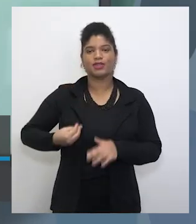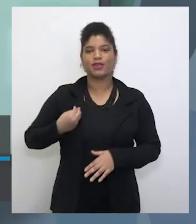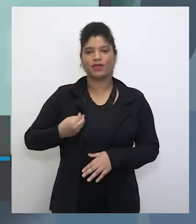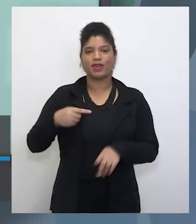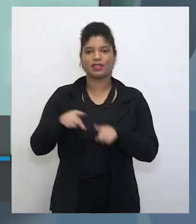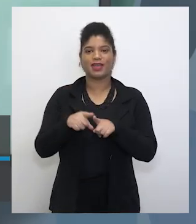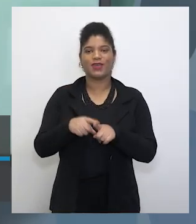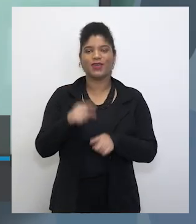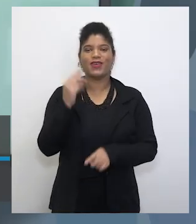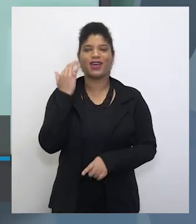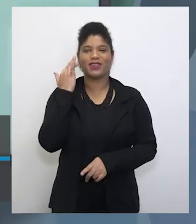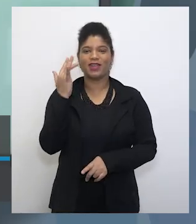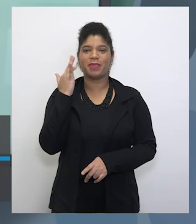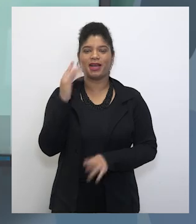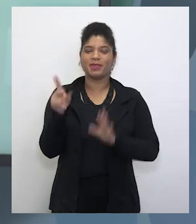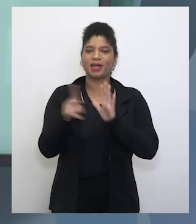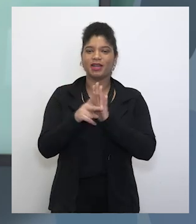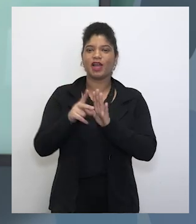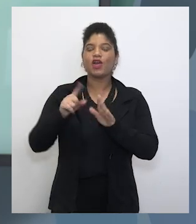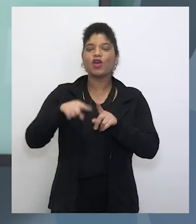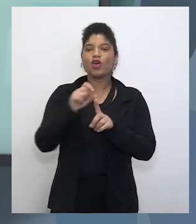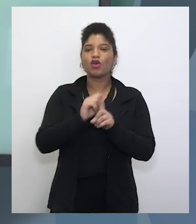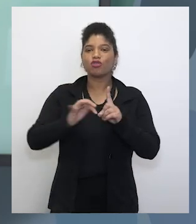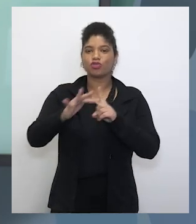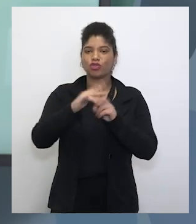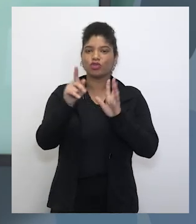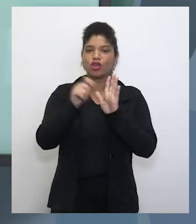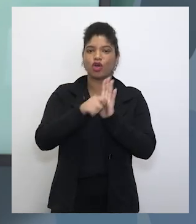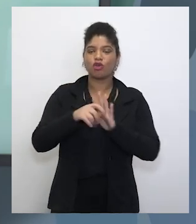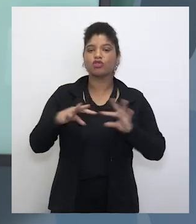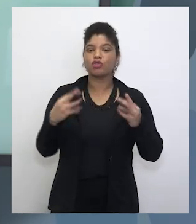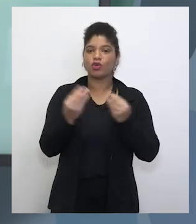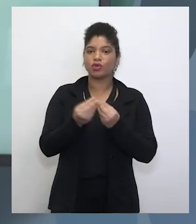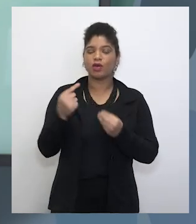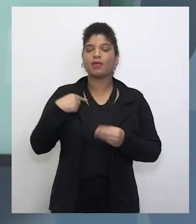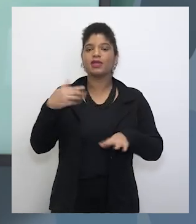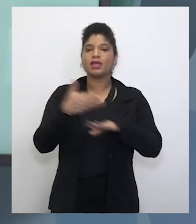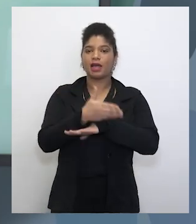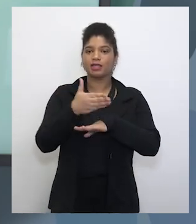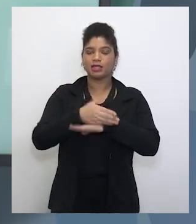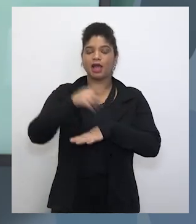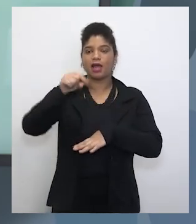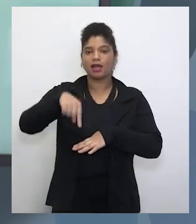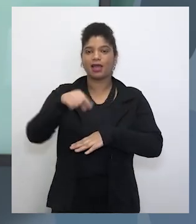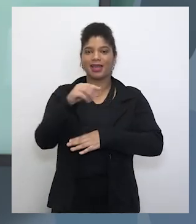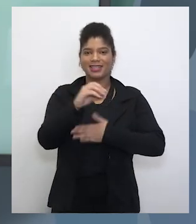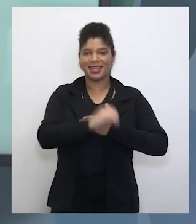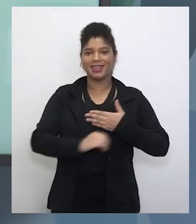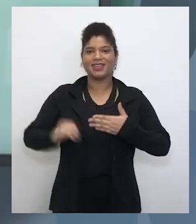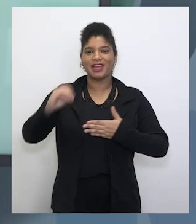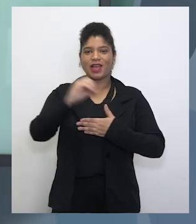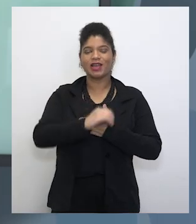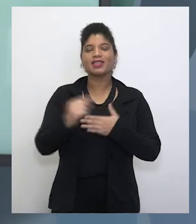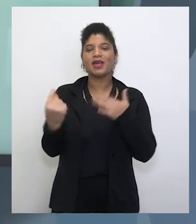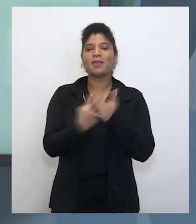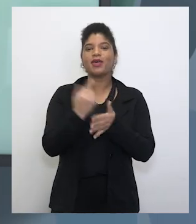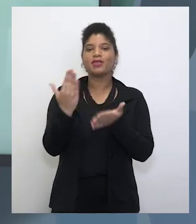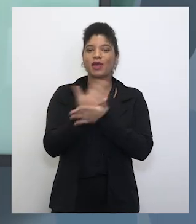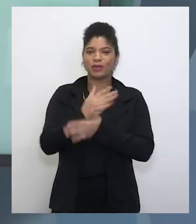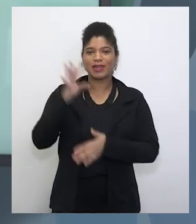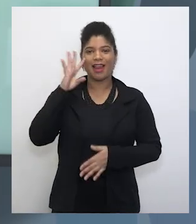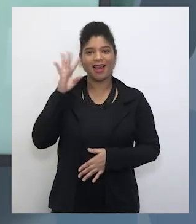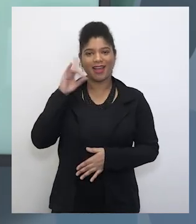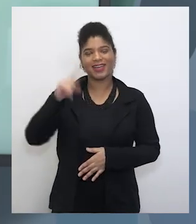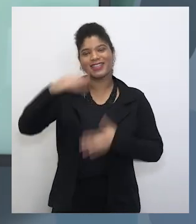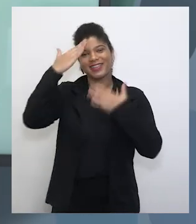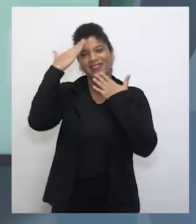filosofia, sociologia, e foi muito bem recebido. Os alunos estão acessando o centro de mídias, fizeram algumas perguntas para a gente, foi muito legal. Então,